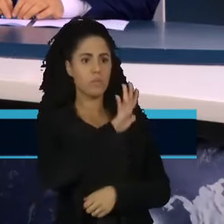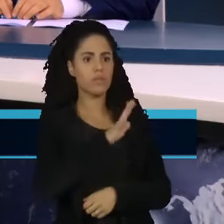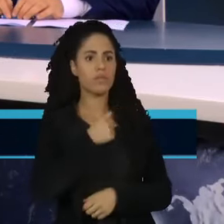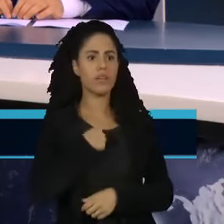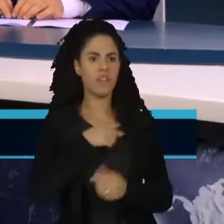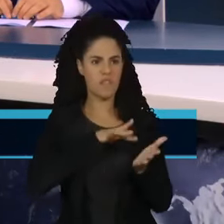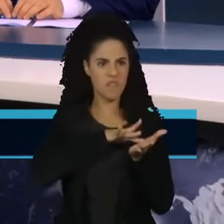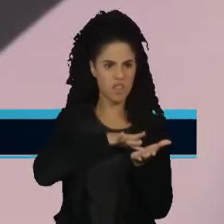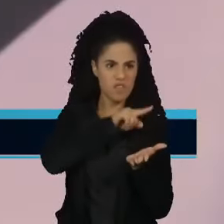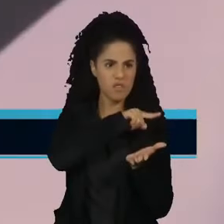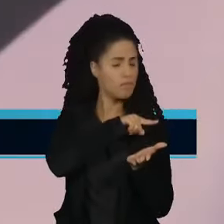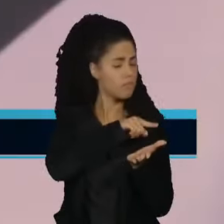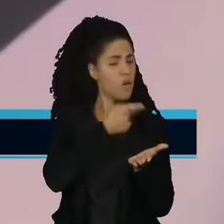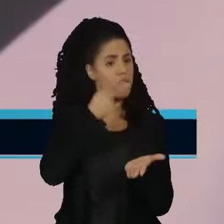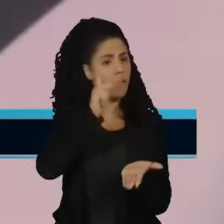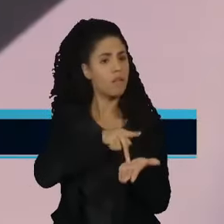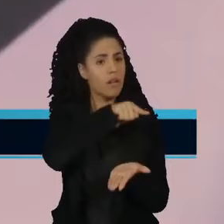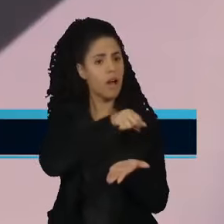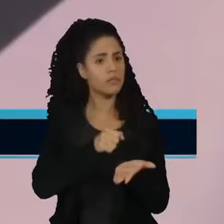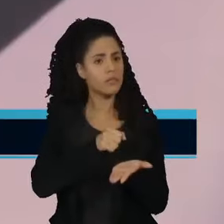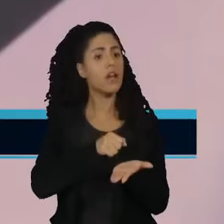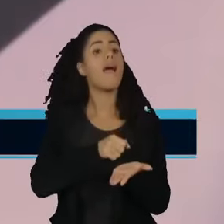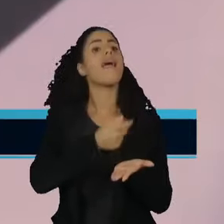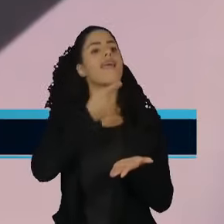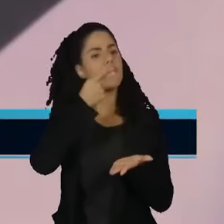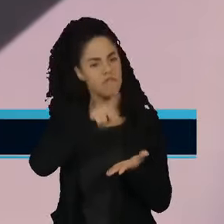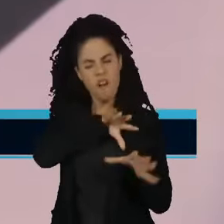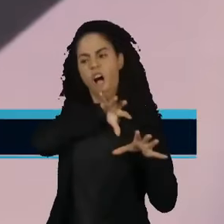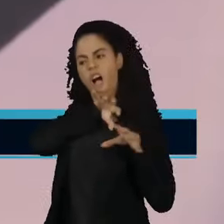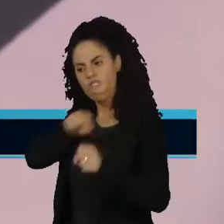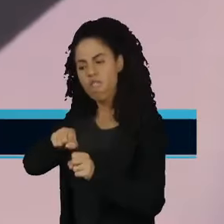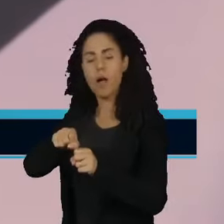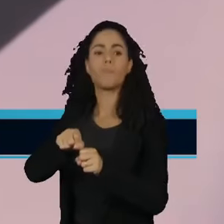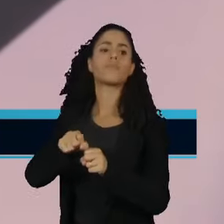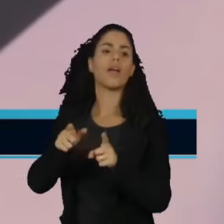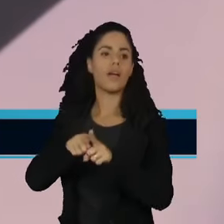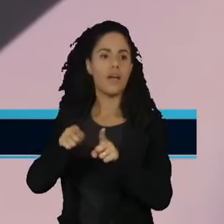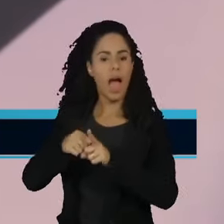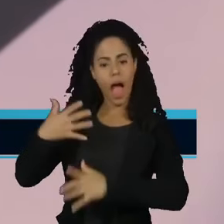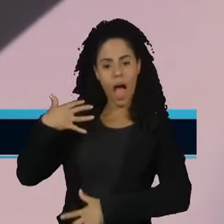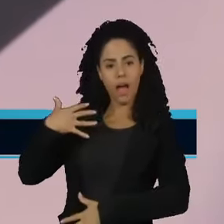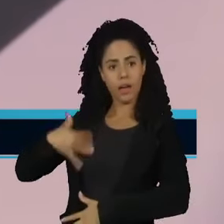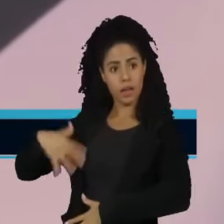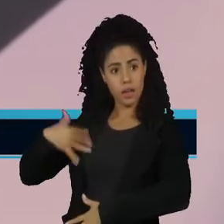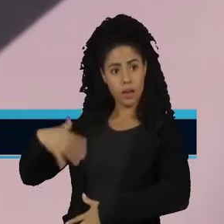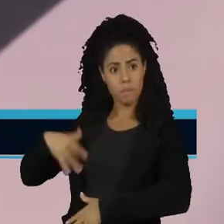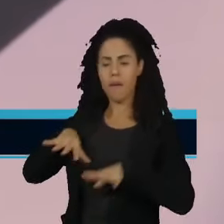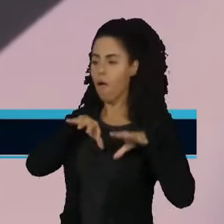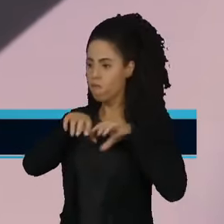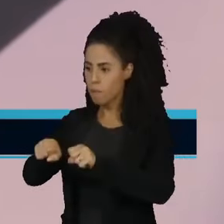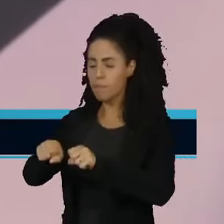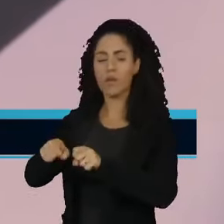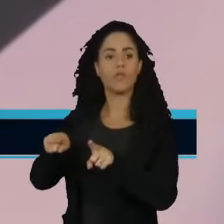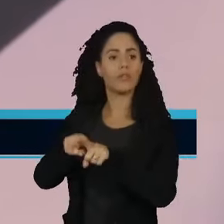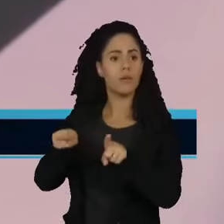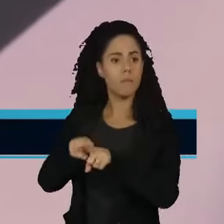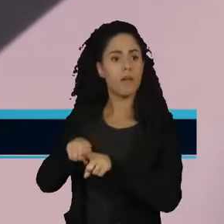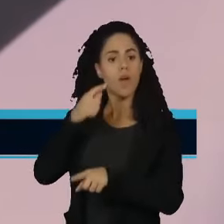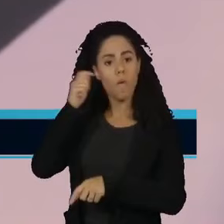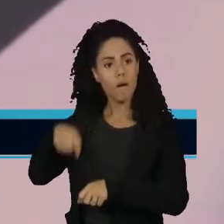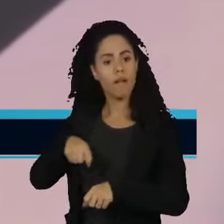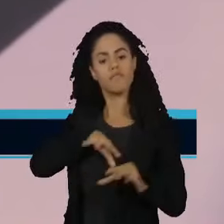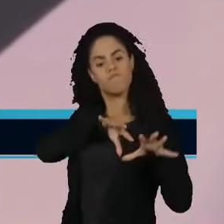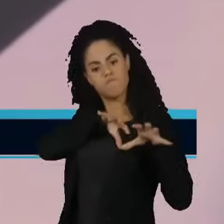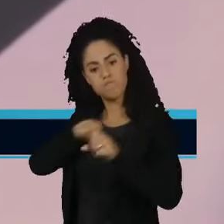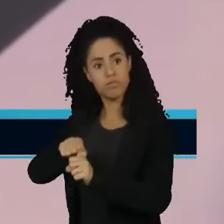blef ele falou que ia tomar a a Crimeia tomou ele falou que i invadir a Ucrânia ele invadiu e agora